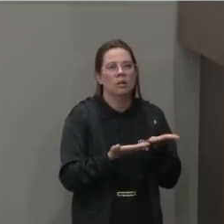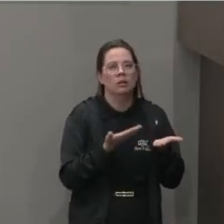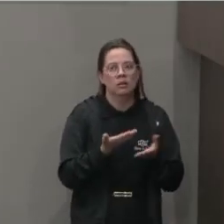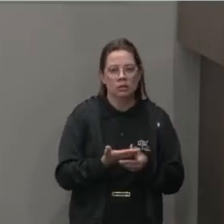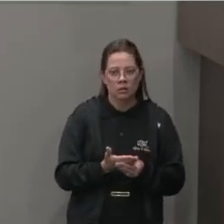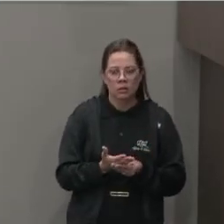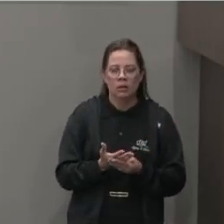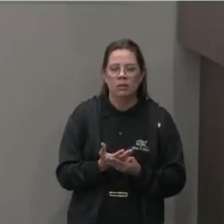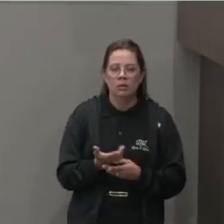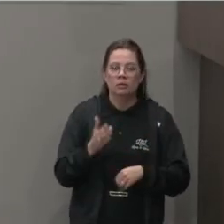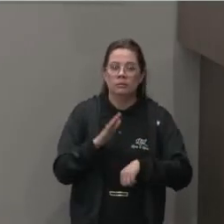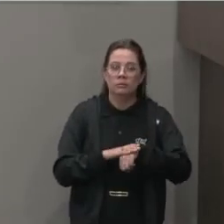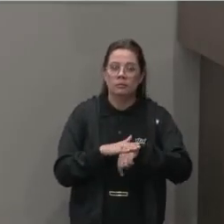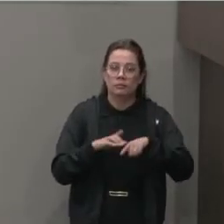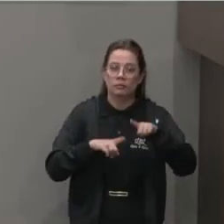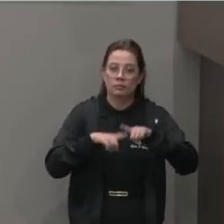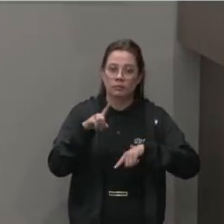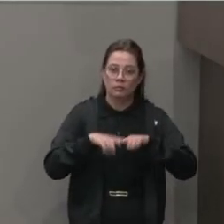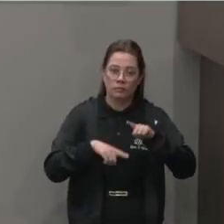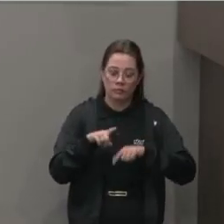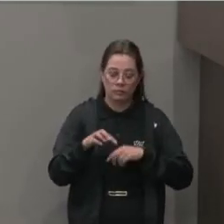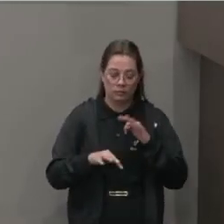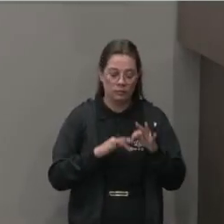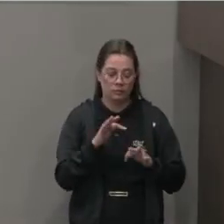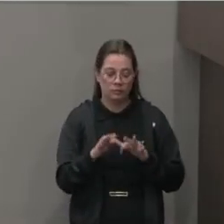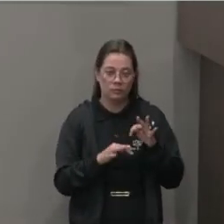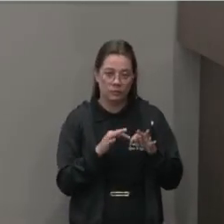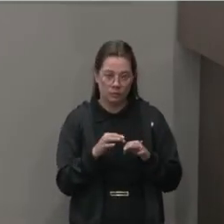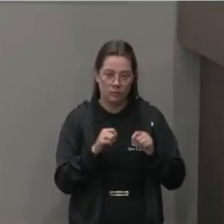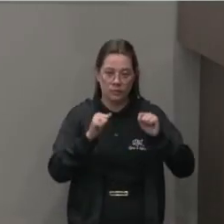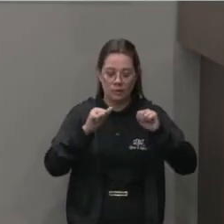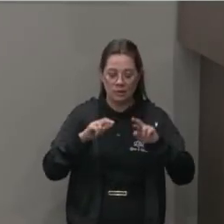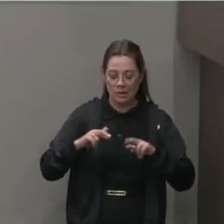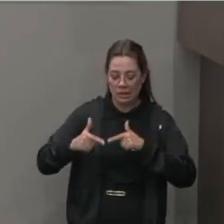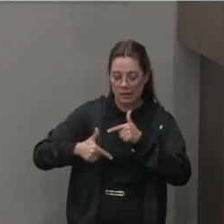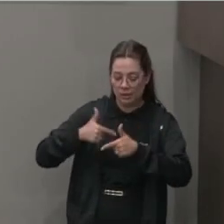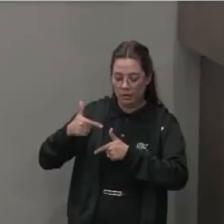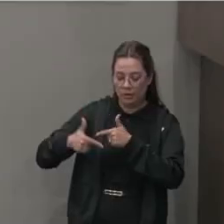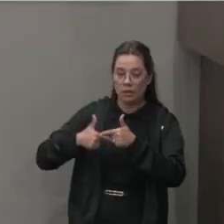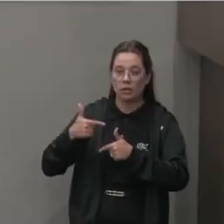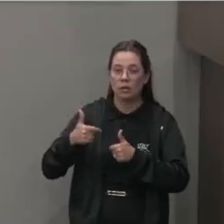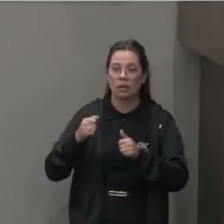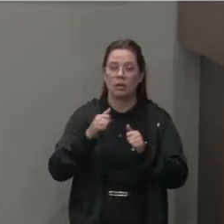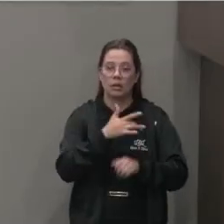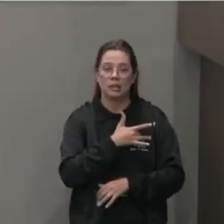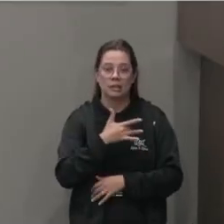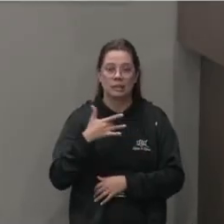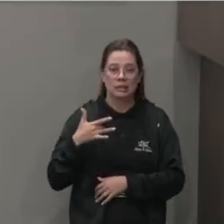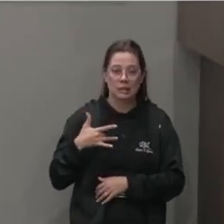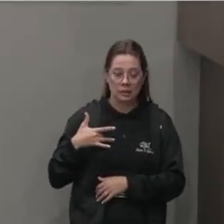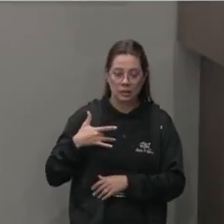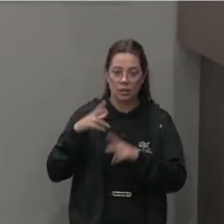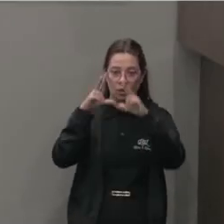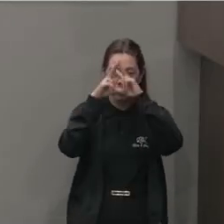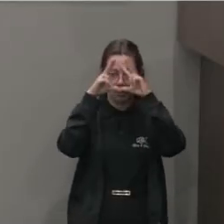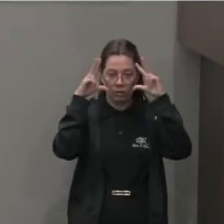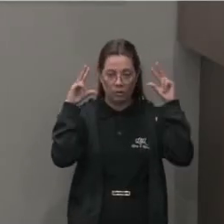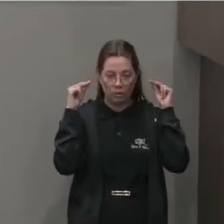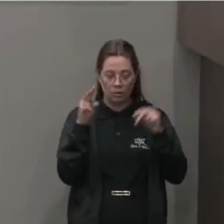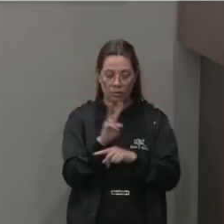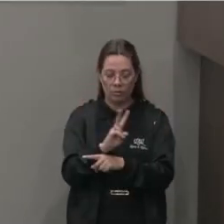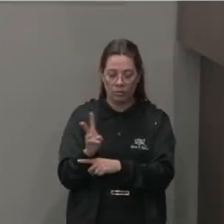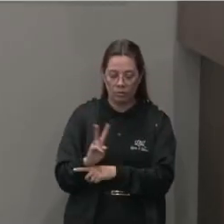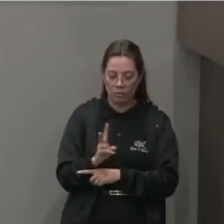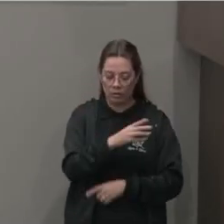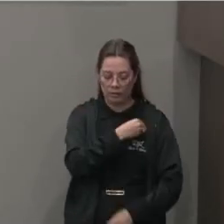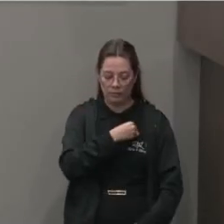mais um instrumento, tanto para o trabalhador da saúde, para os médicos, enfermeiros, vigilantes, para todo mundo,